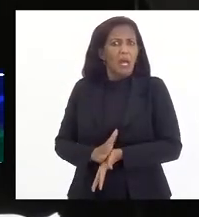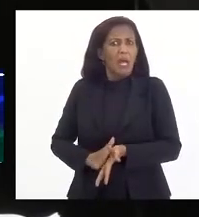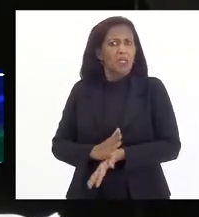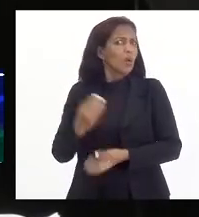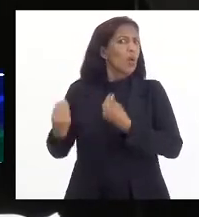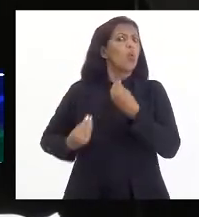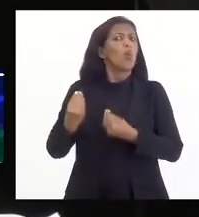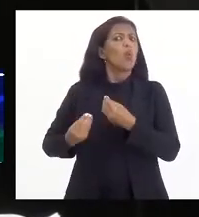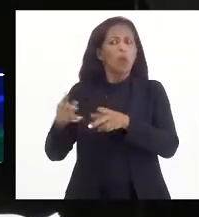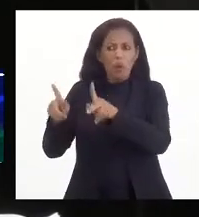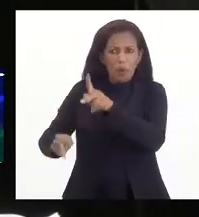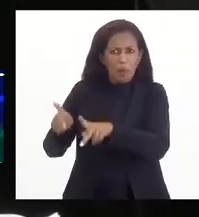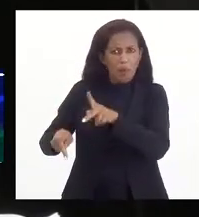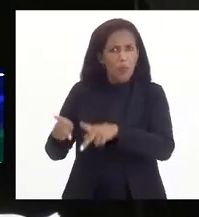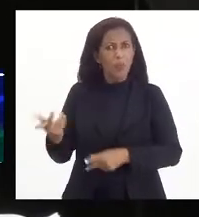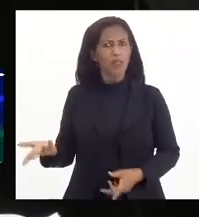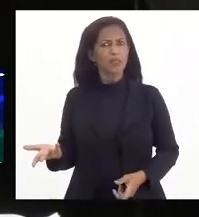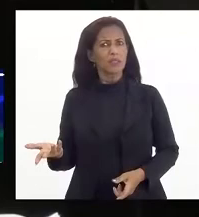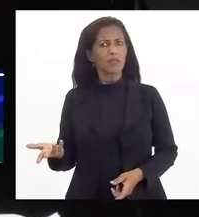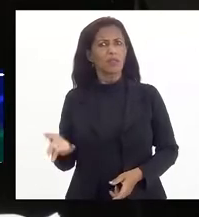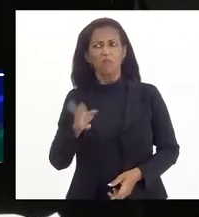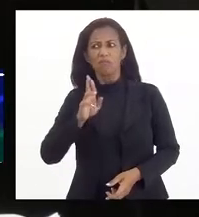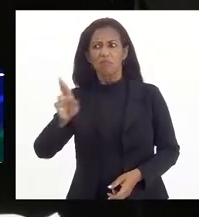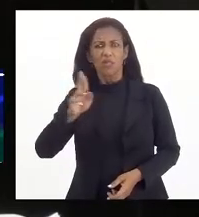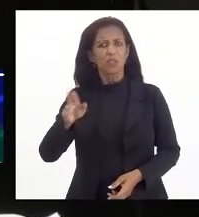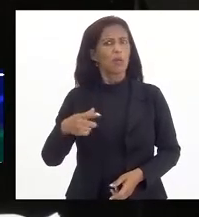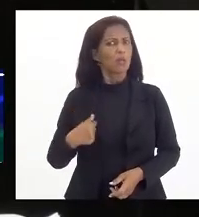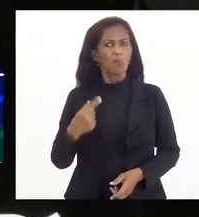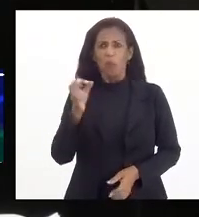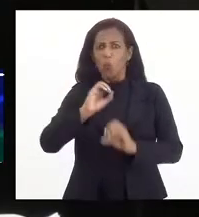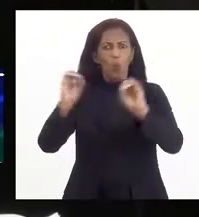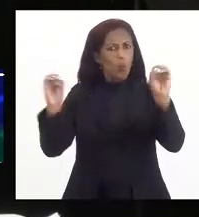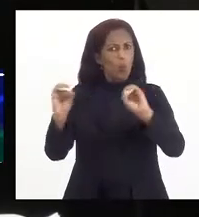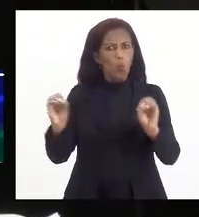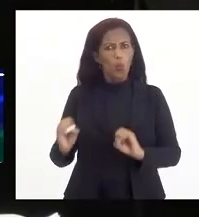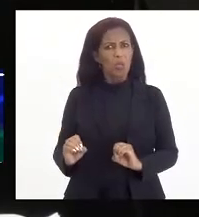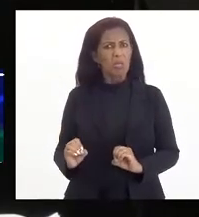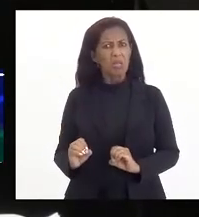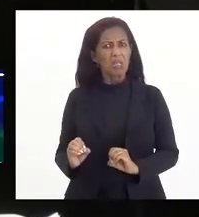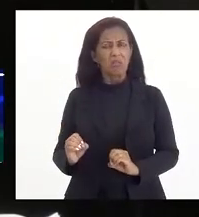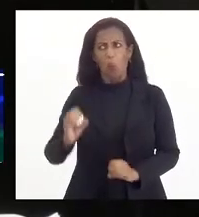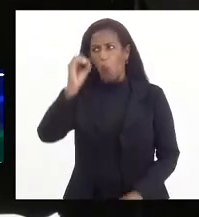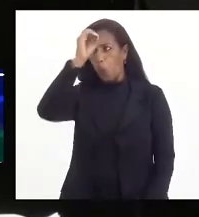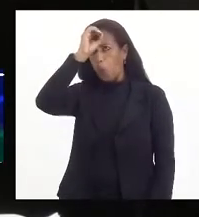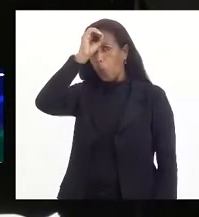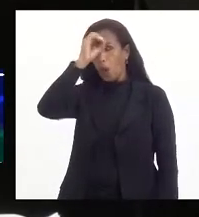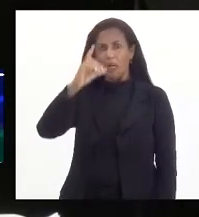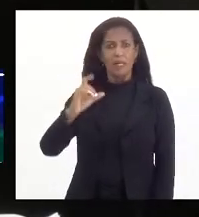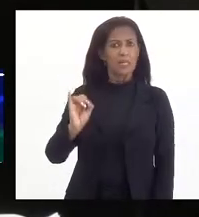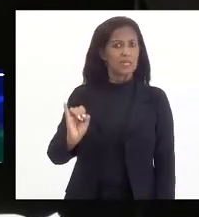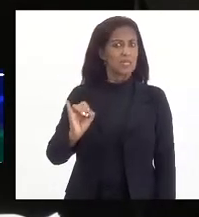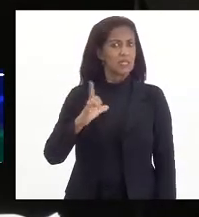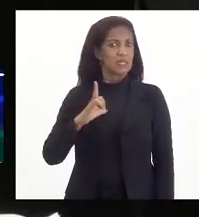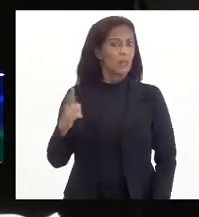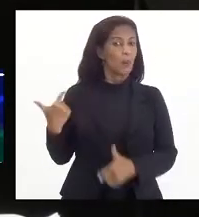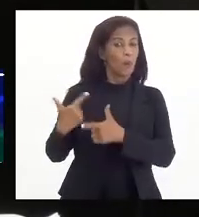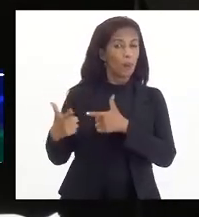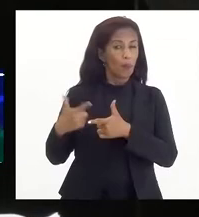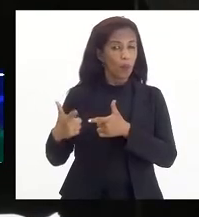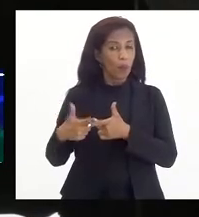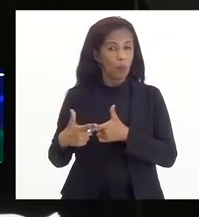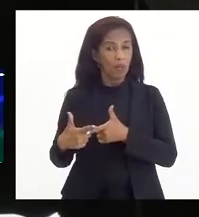população da região que lutou para implementar o Enzo também não foi consultada e se existe algum problema